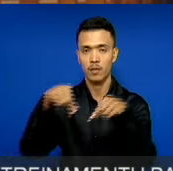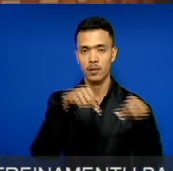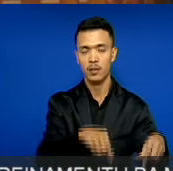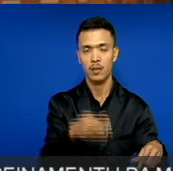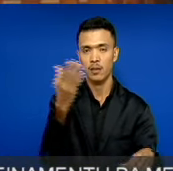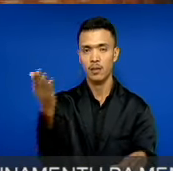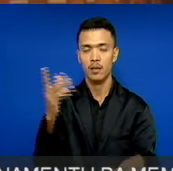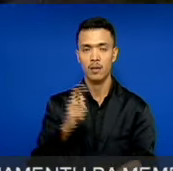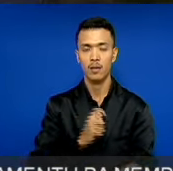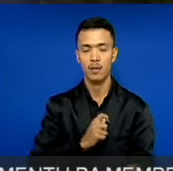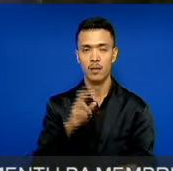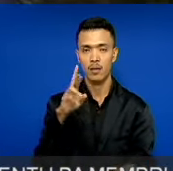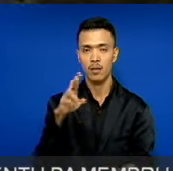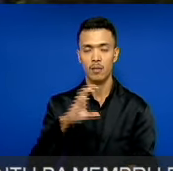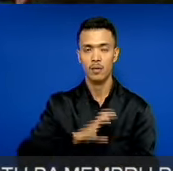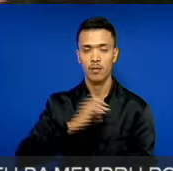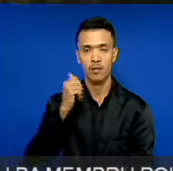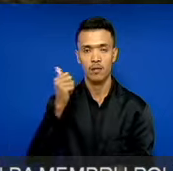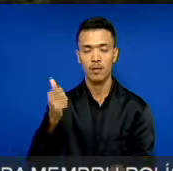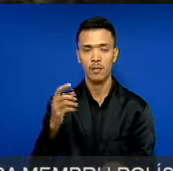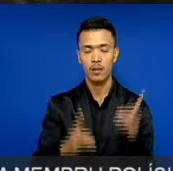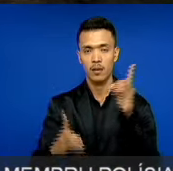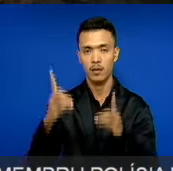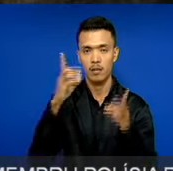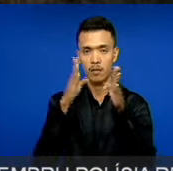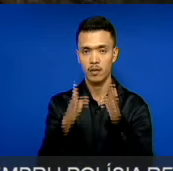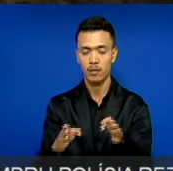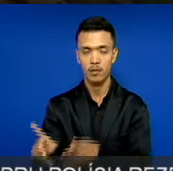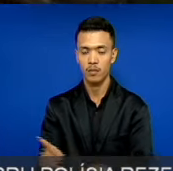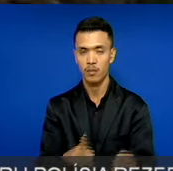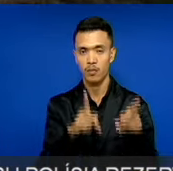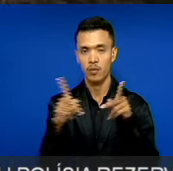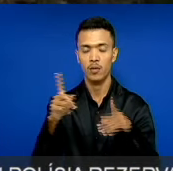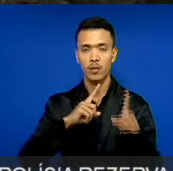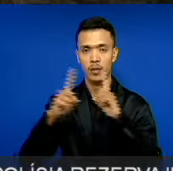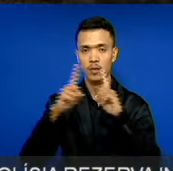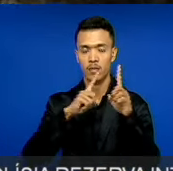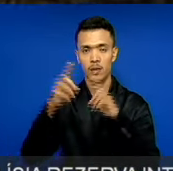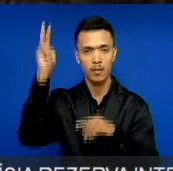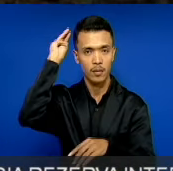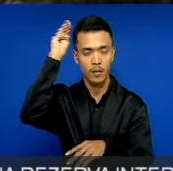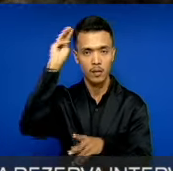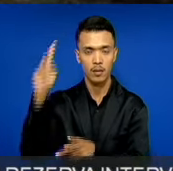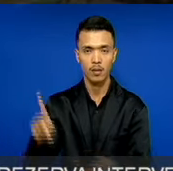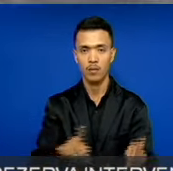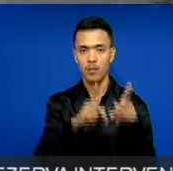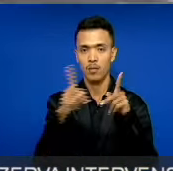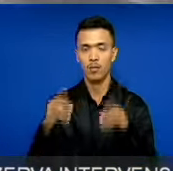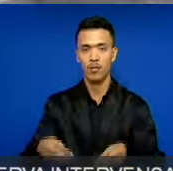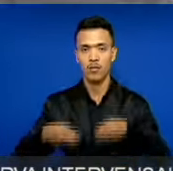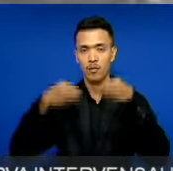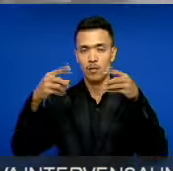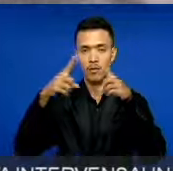administrativo Tilomar Kovalima. Defensor Público Domingos dos Santos explica, Ministério Público imputa